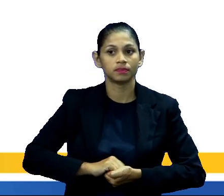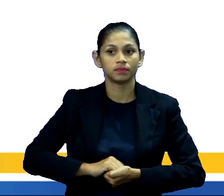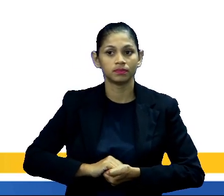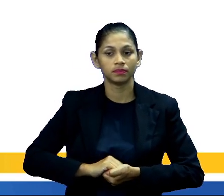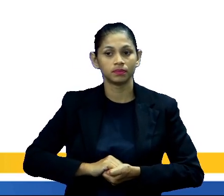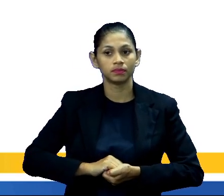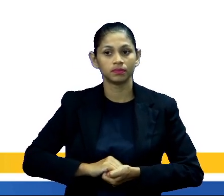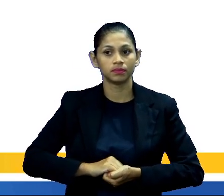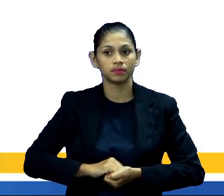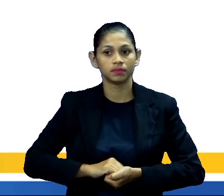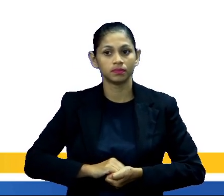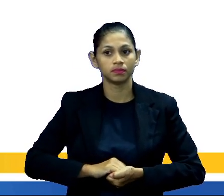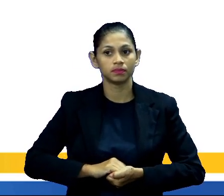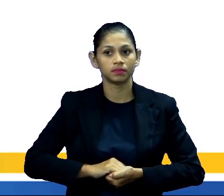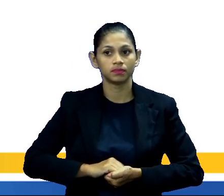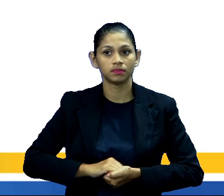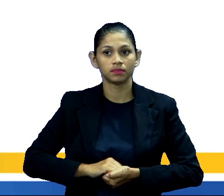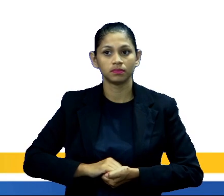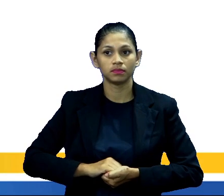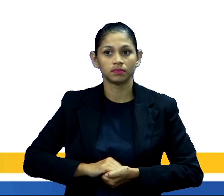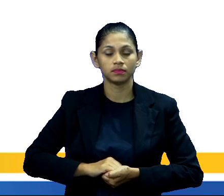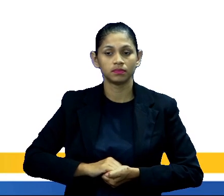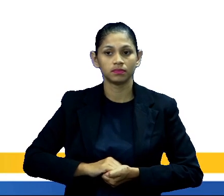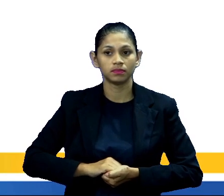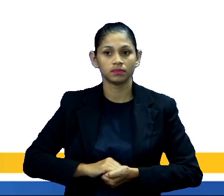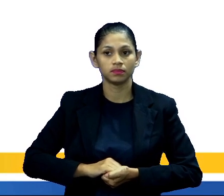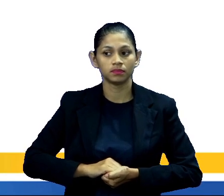do simple past.